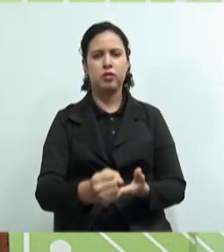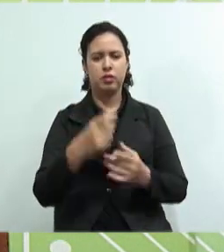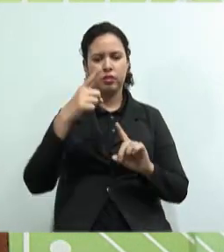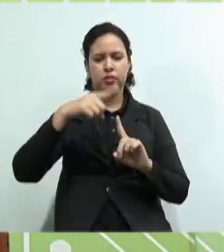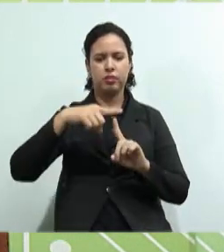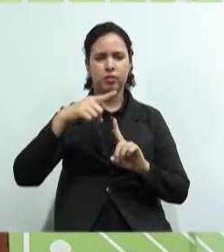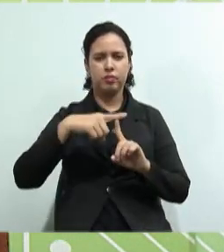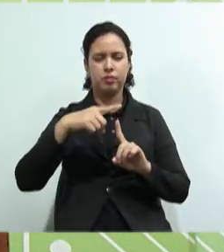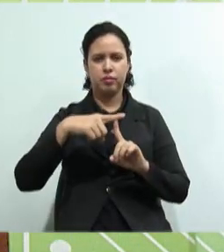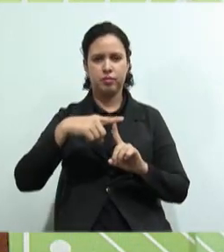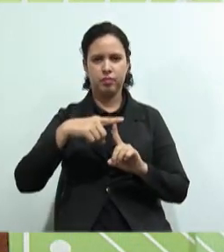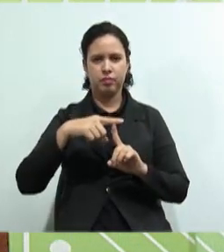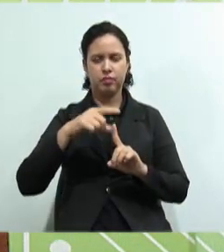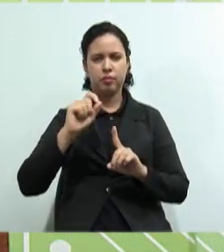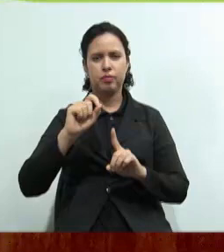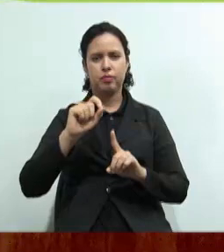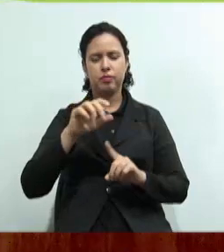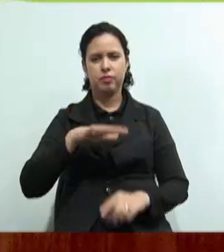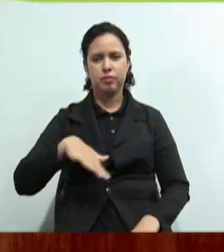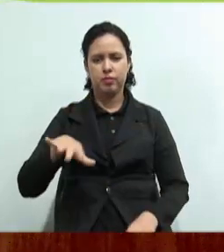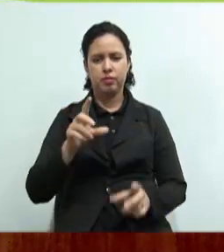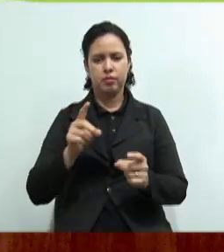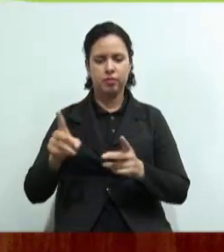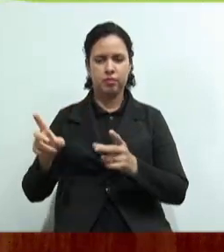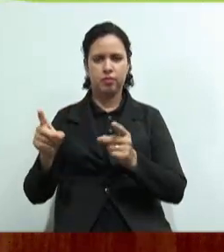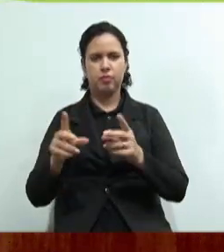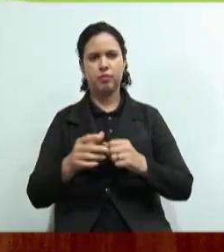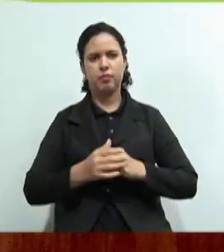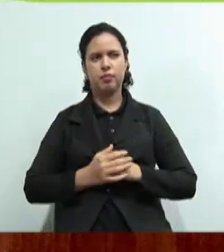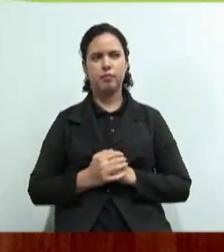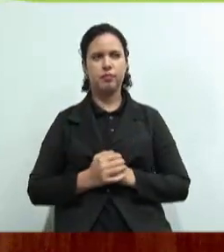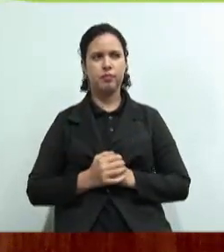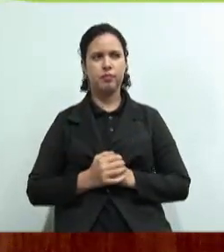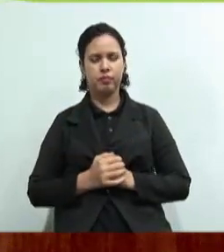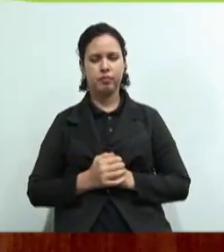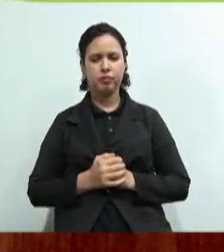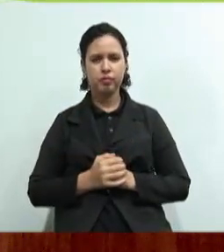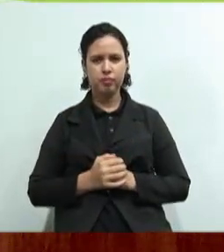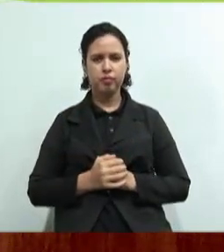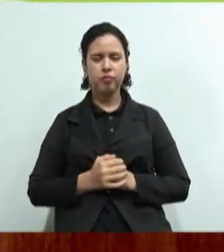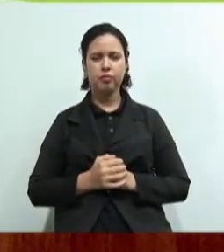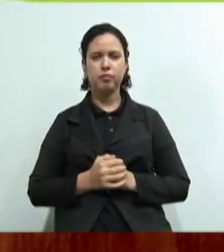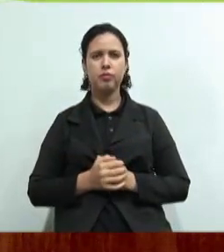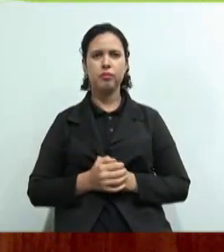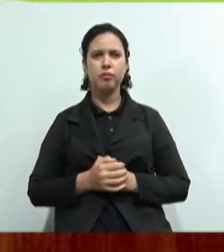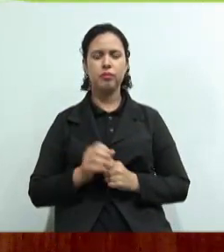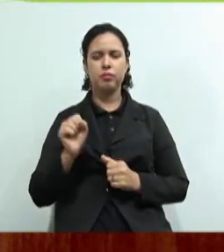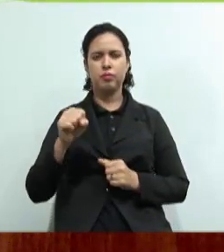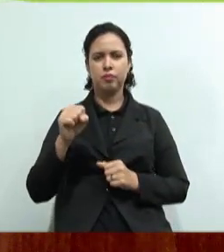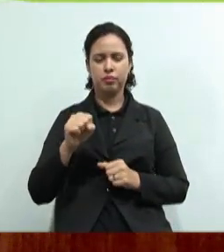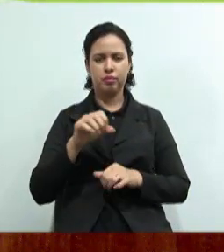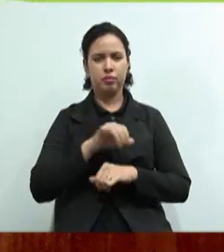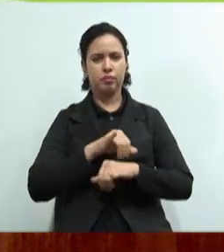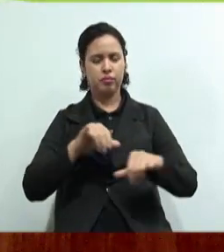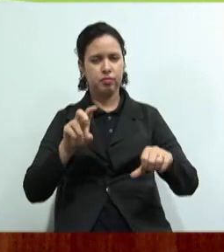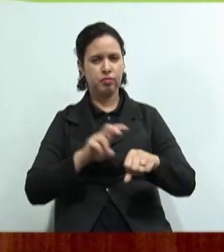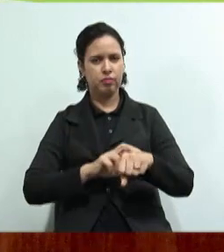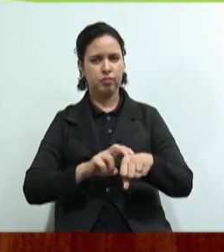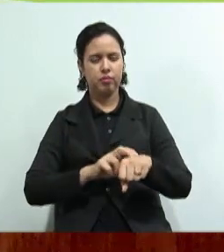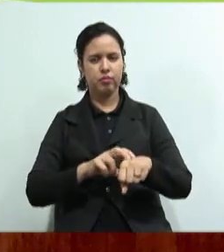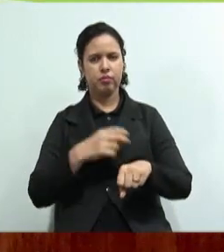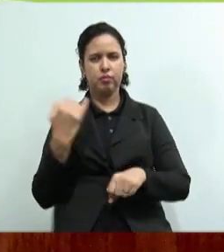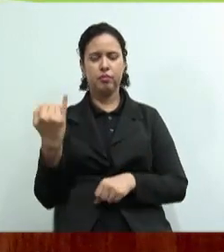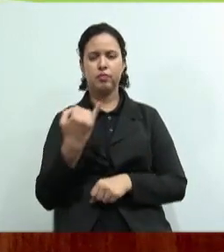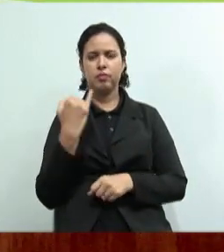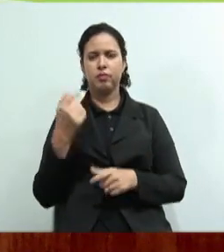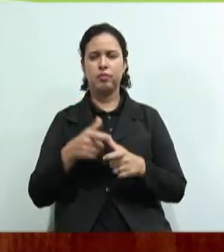comércio. Não é mesmo, professora? Sim, sim. Esse marketing verde ele é muito importante para o crescimento dessas empresas,